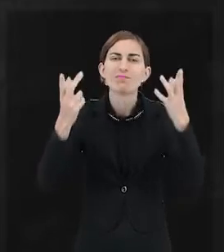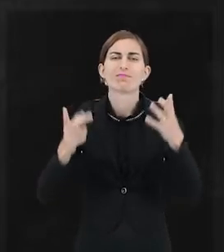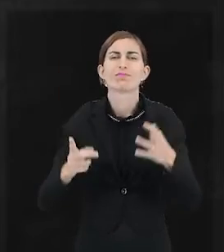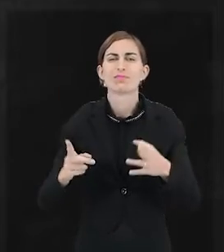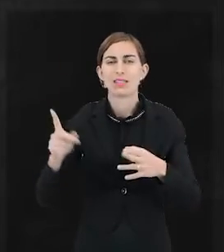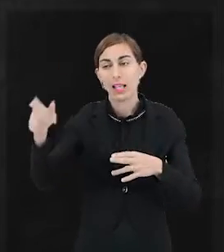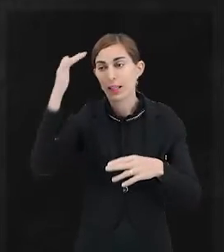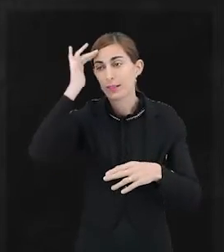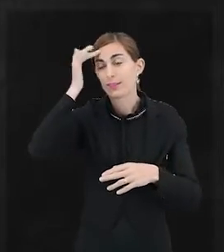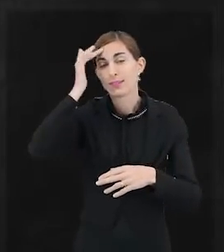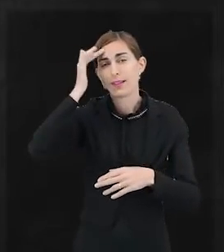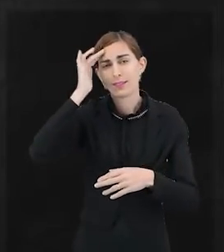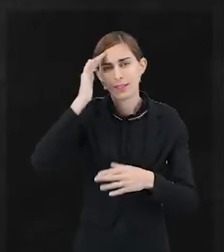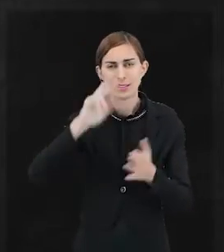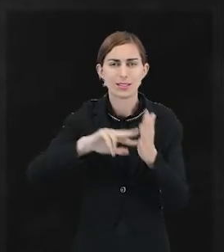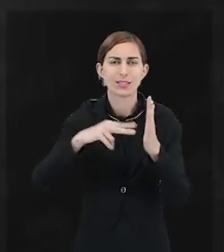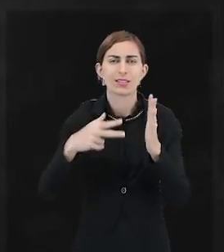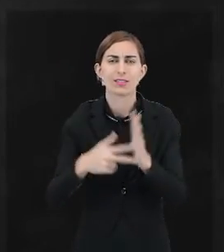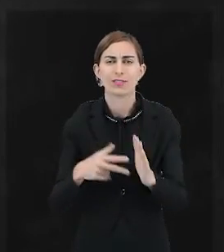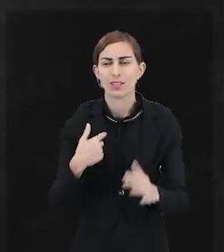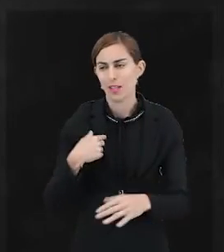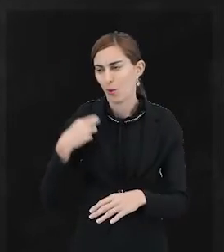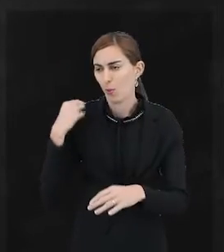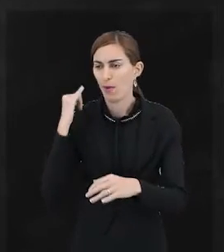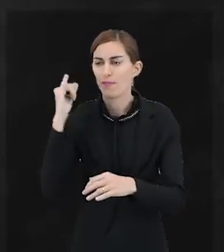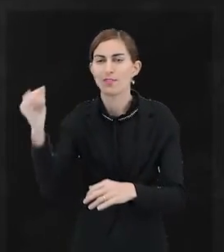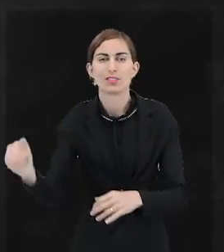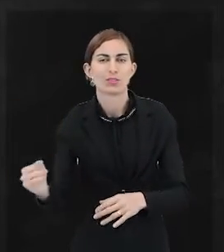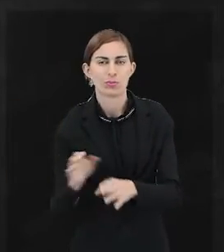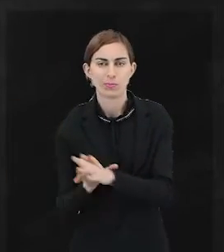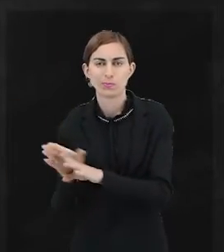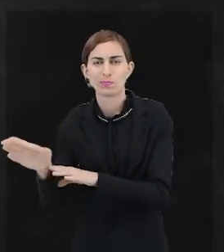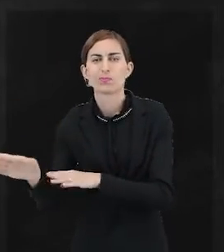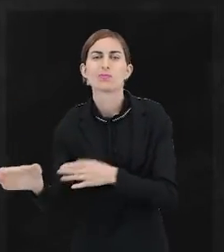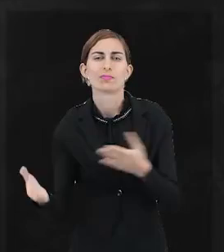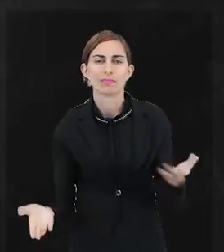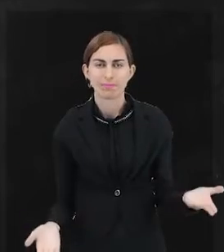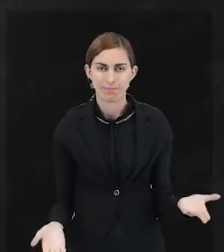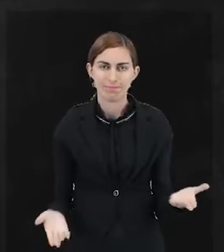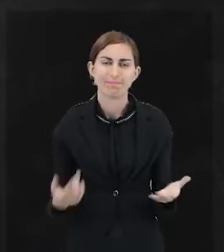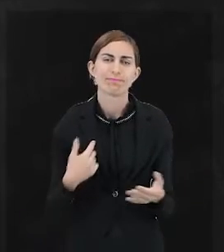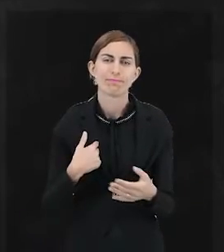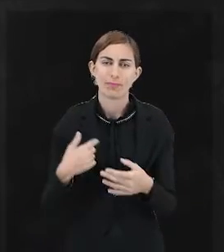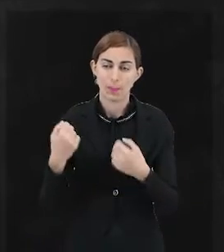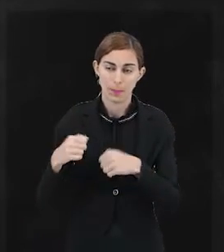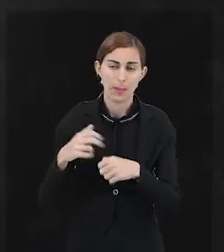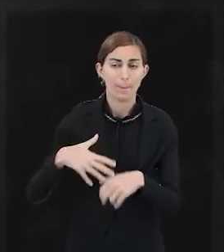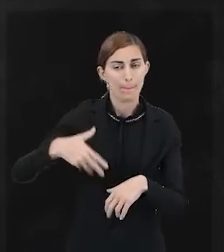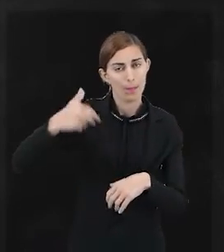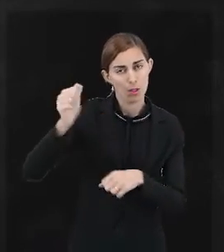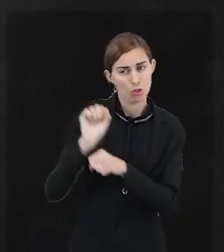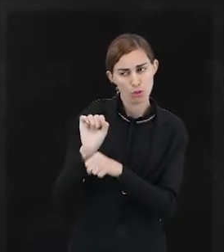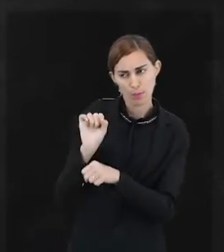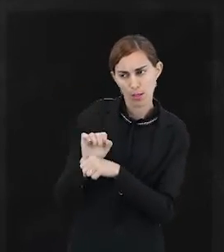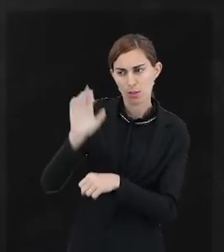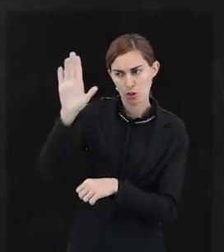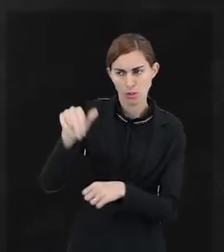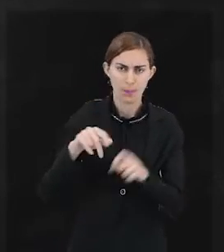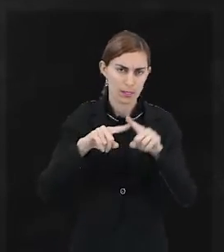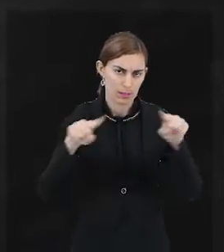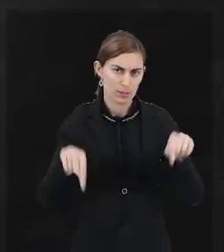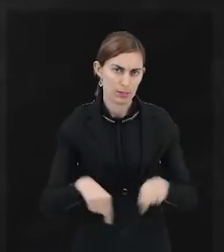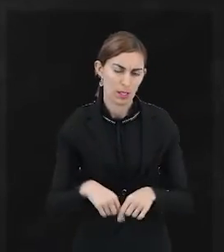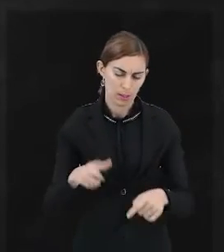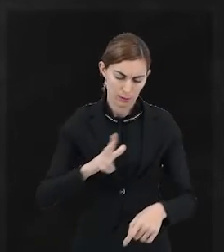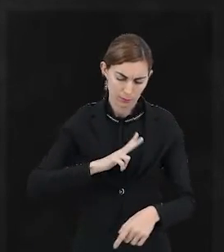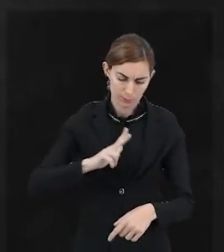ela entendesse o real significado da minha mensagem. Seria mais oportuno que eu aguardasse a entrada dela, a chamasse para a minha sala